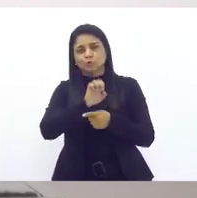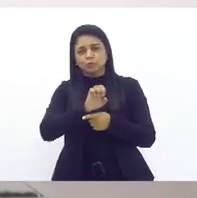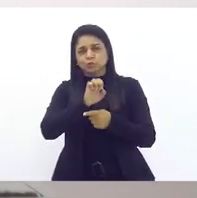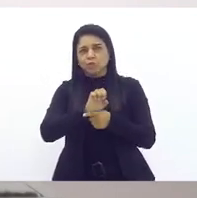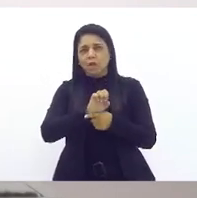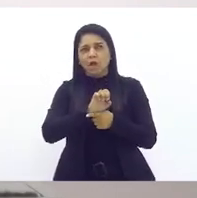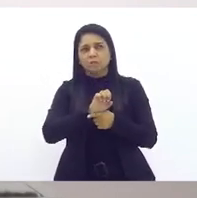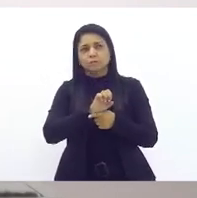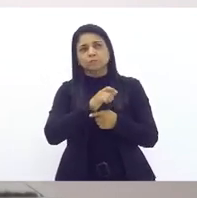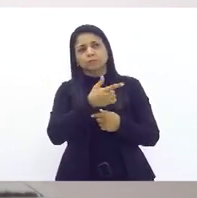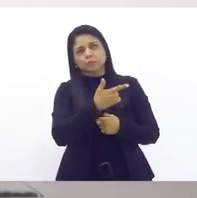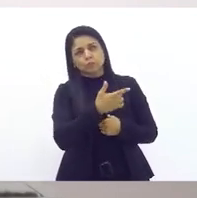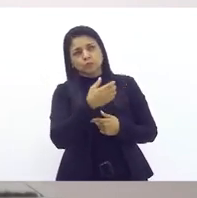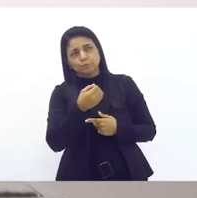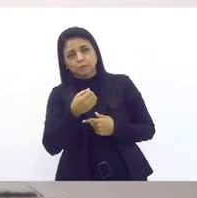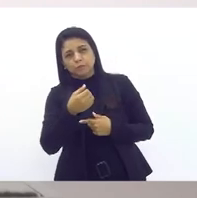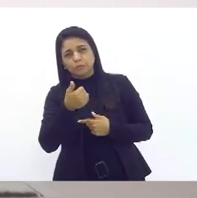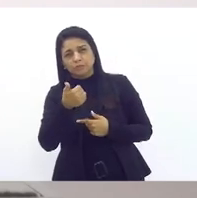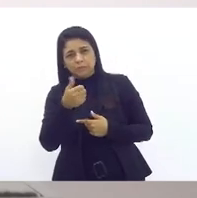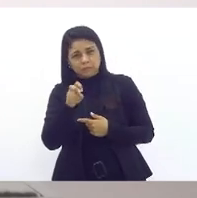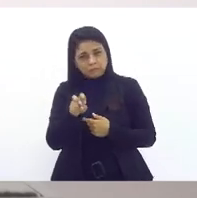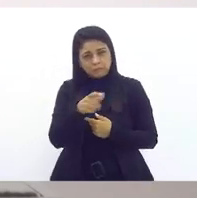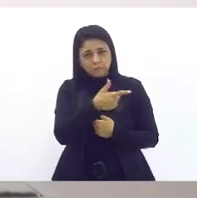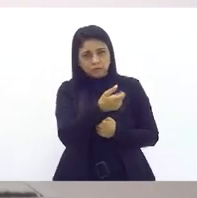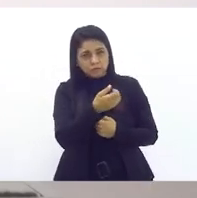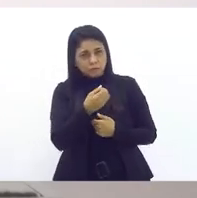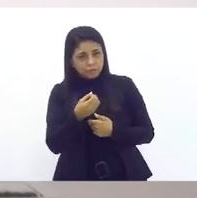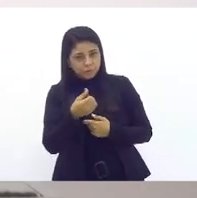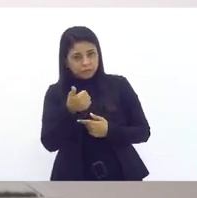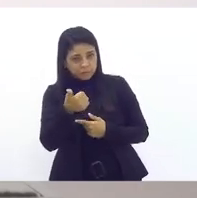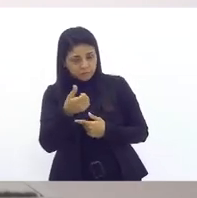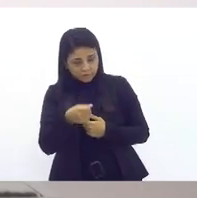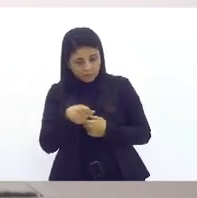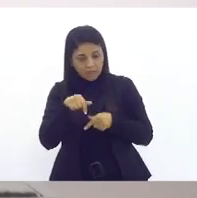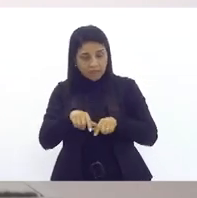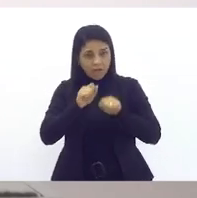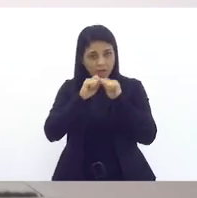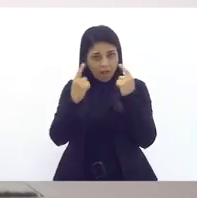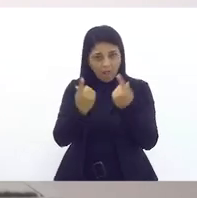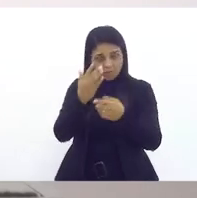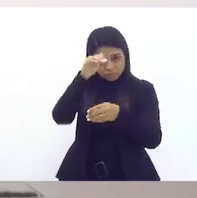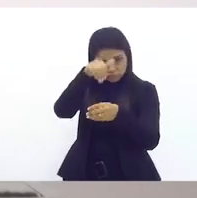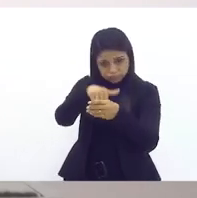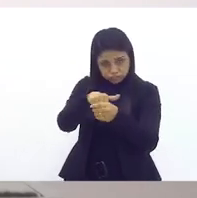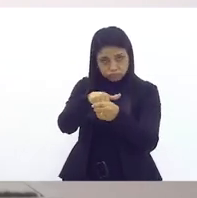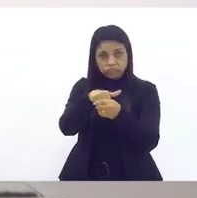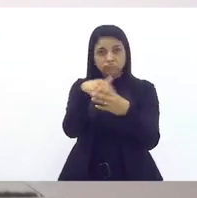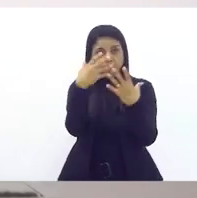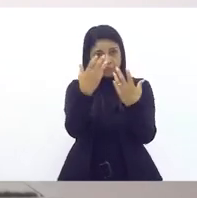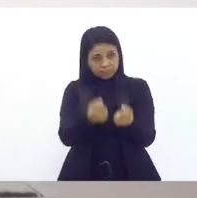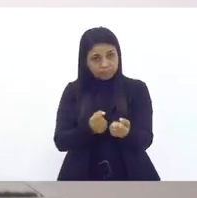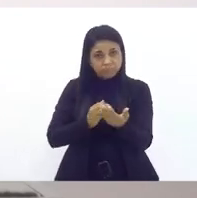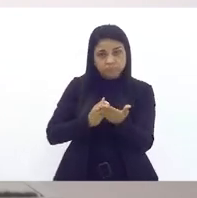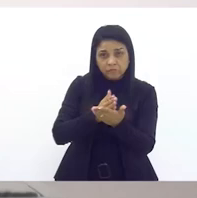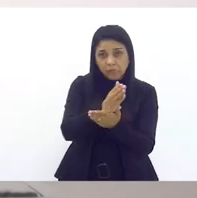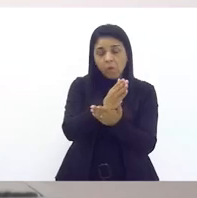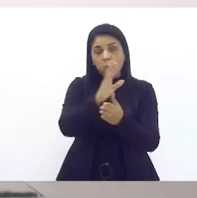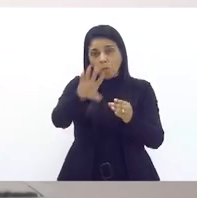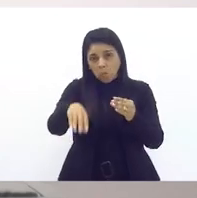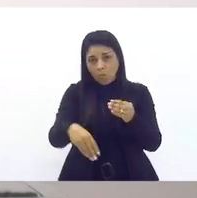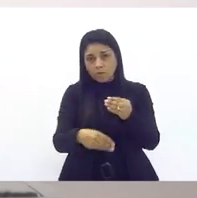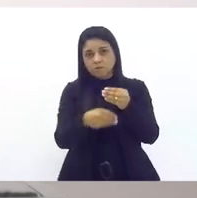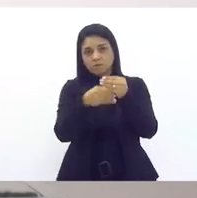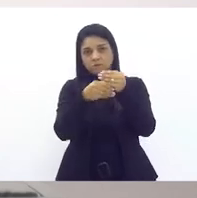2015, 2016, foi aprovado nessa casa para diversas categorias o adicional